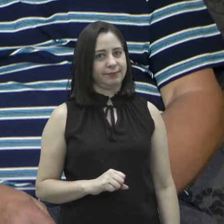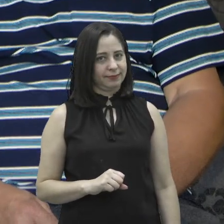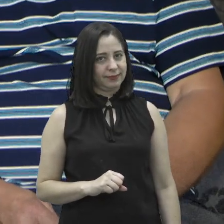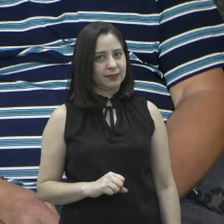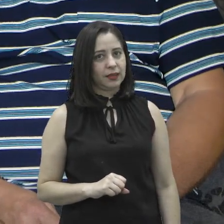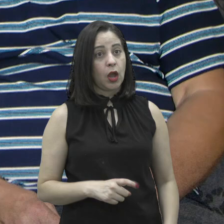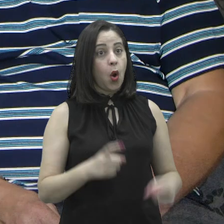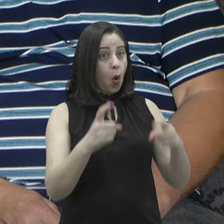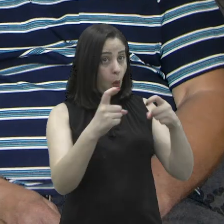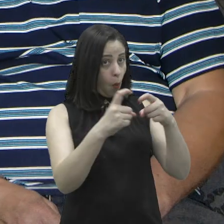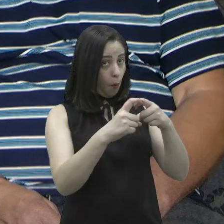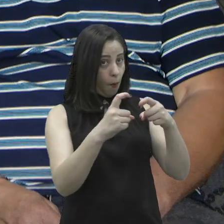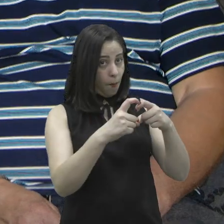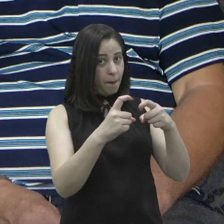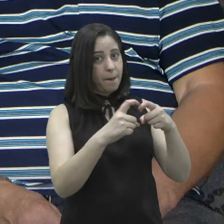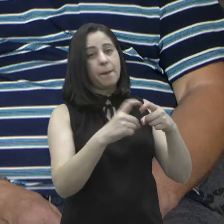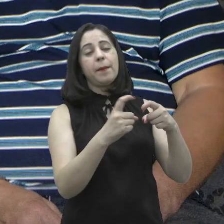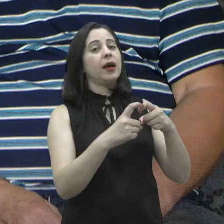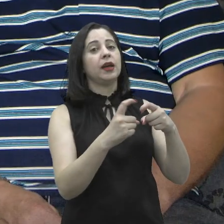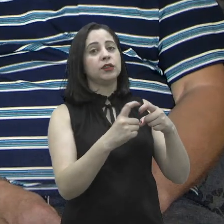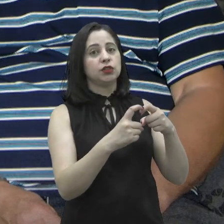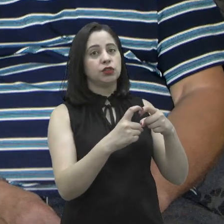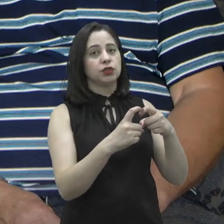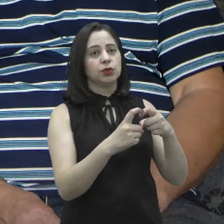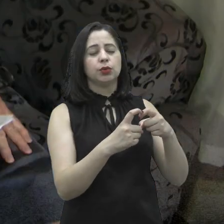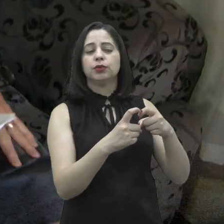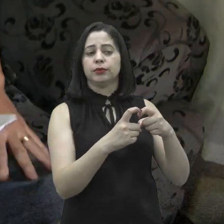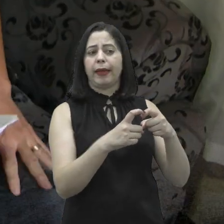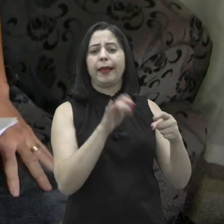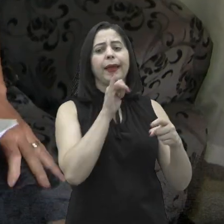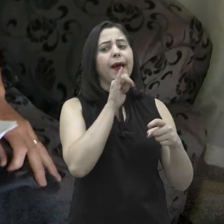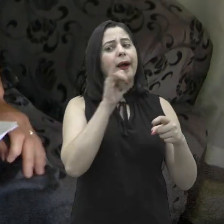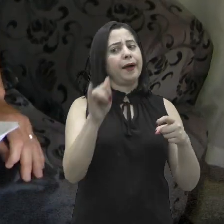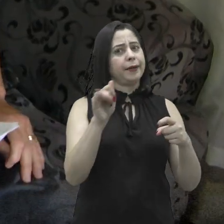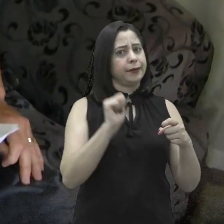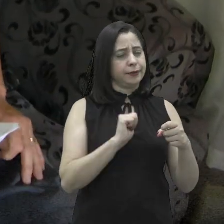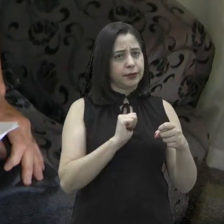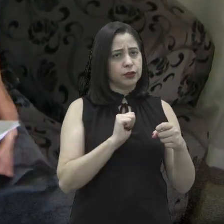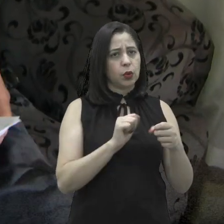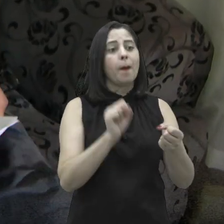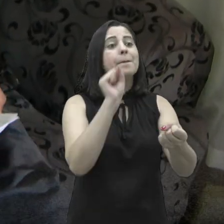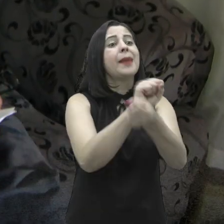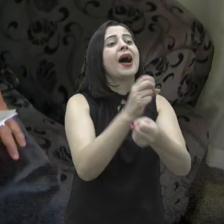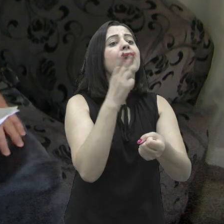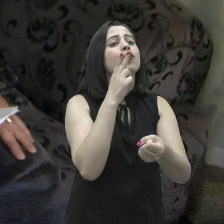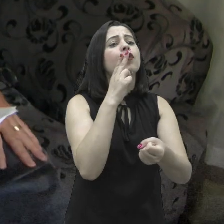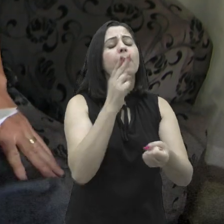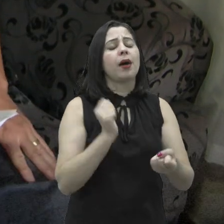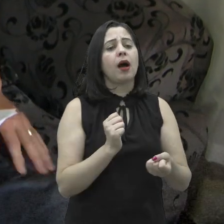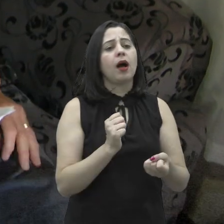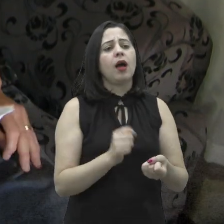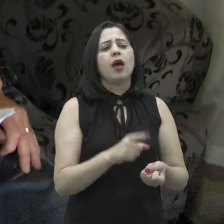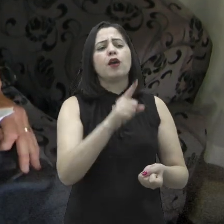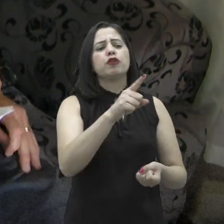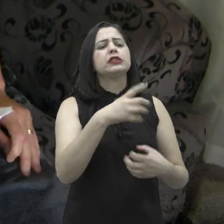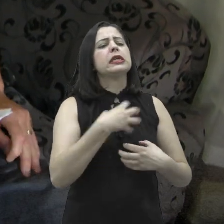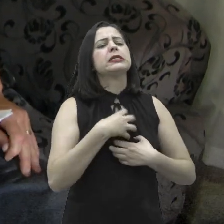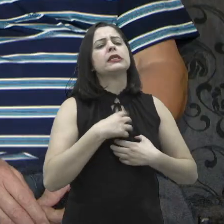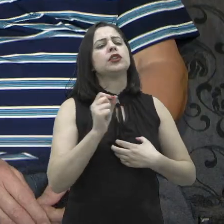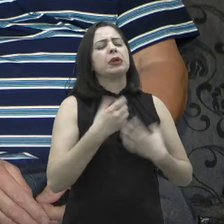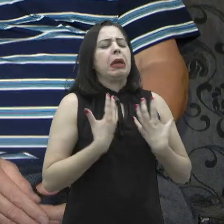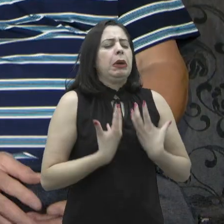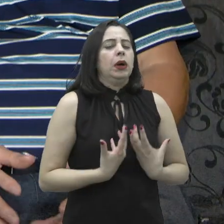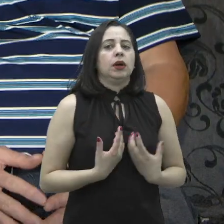E o médico, quando ele falou para o senhor, orientou a parar de fumar, o que foi que ele te disse? O que o senhor sentia? Muito